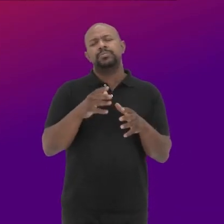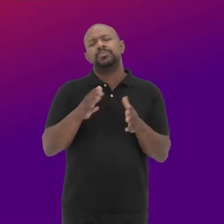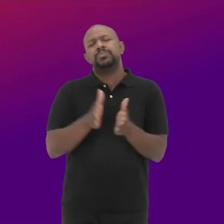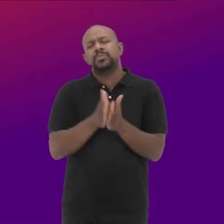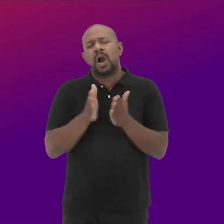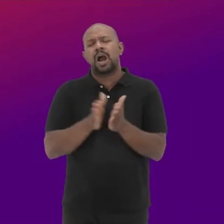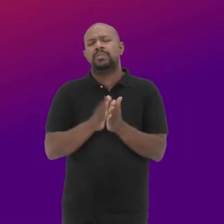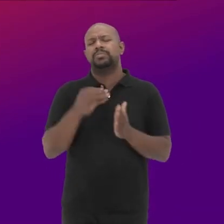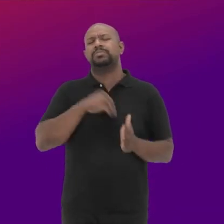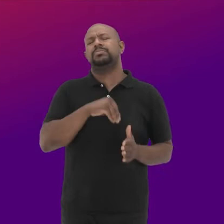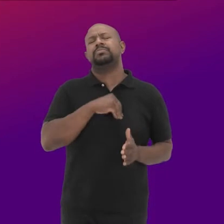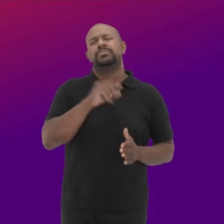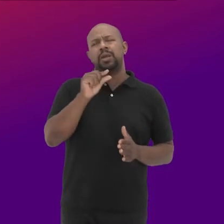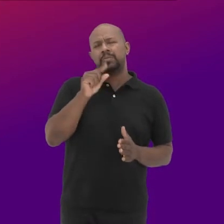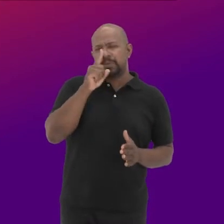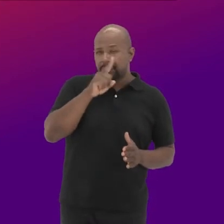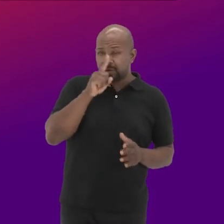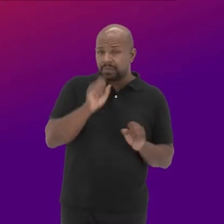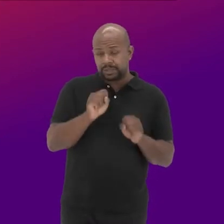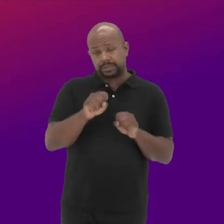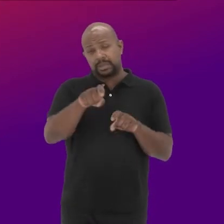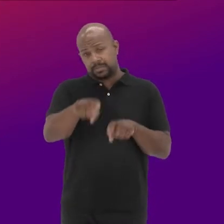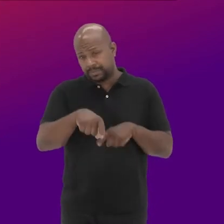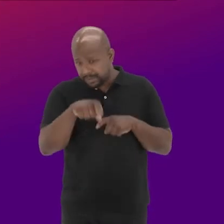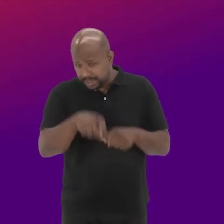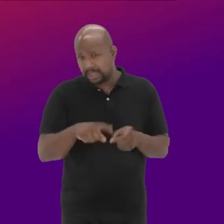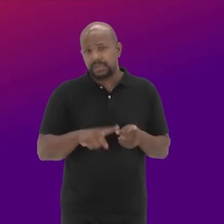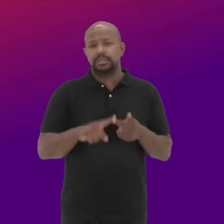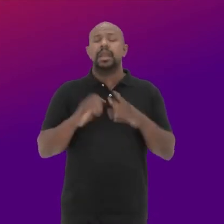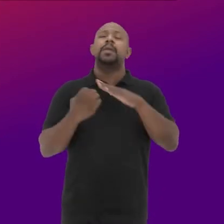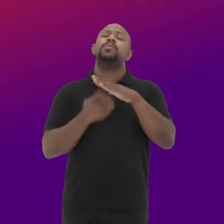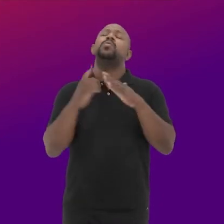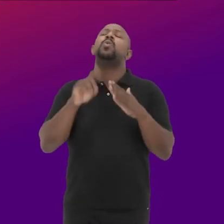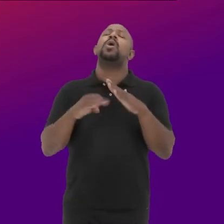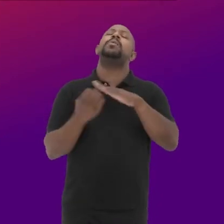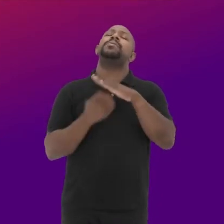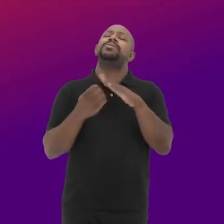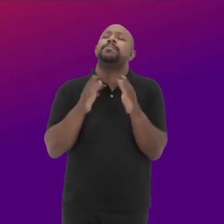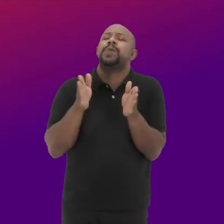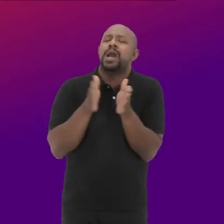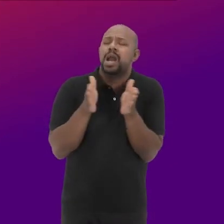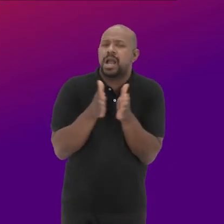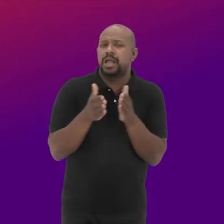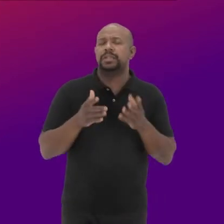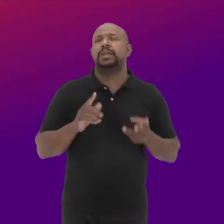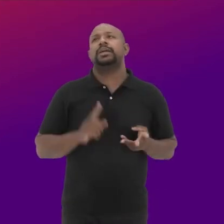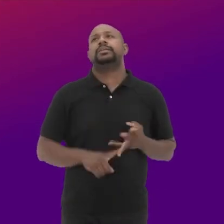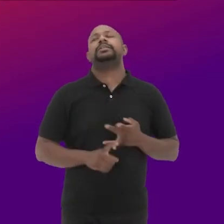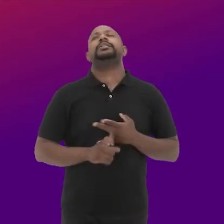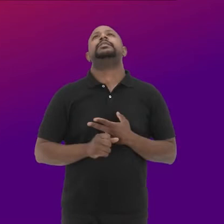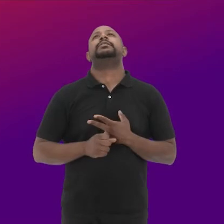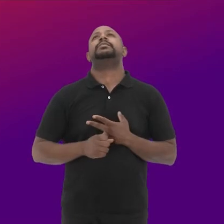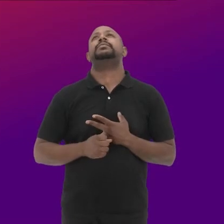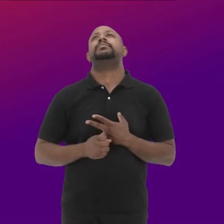de baixa renda, que podem ser camponeses, microempresários,